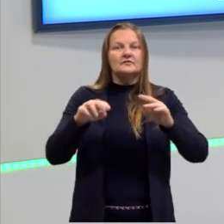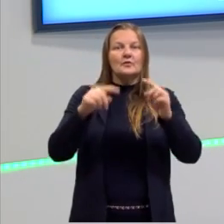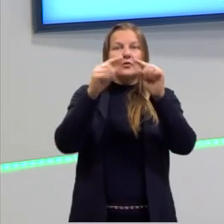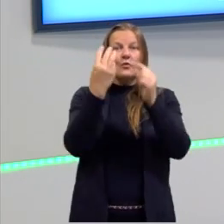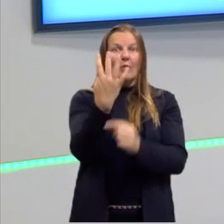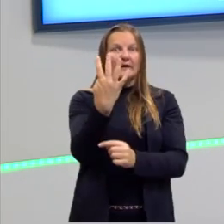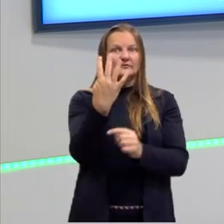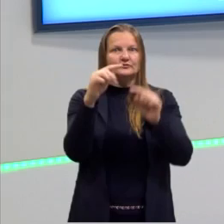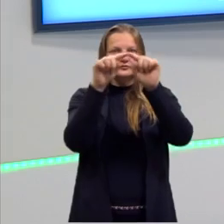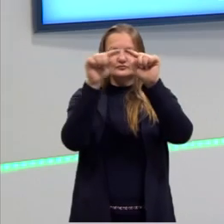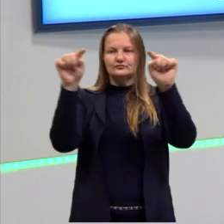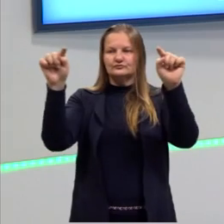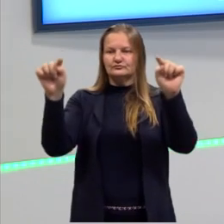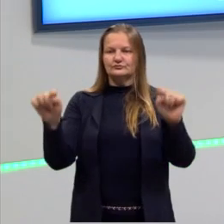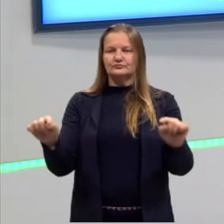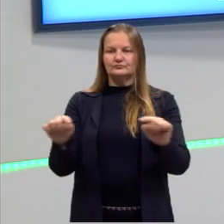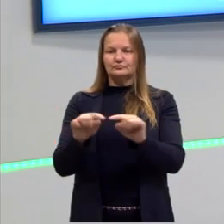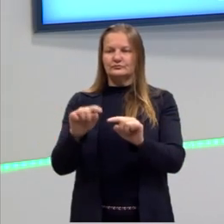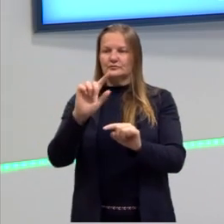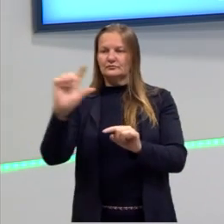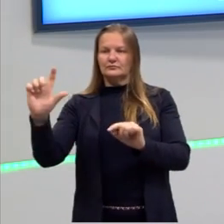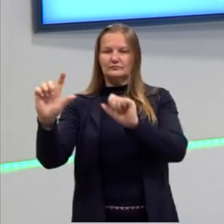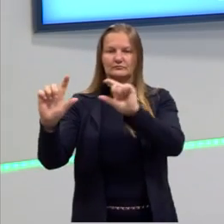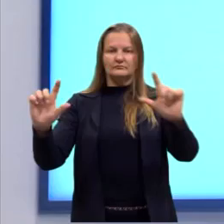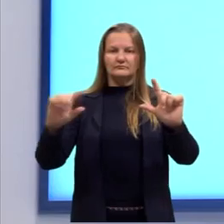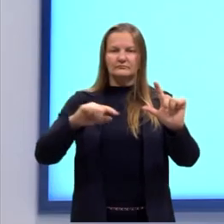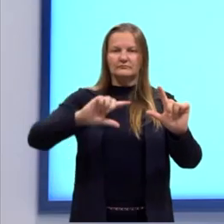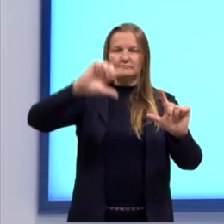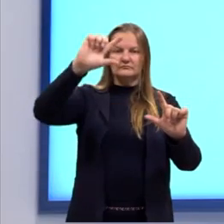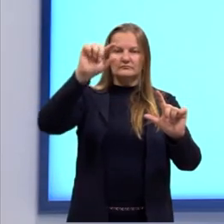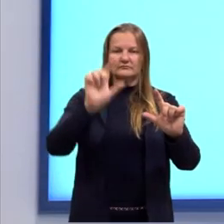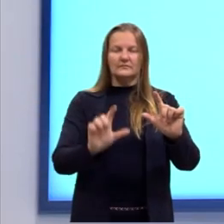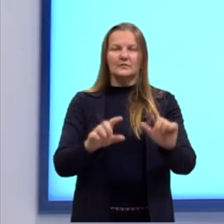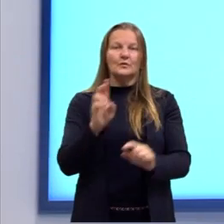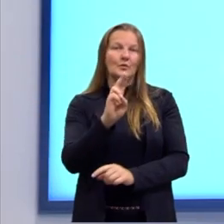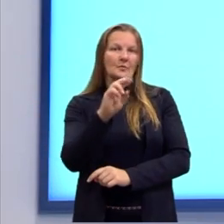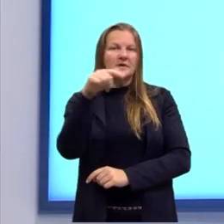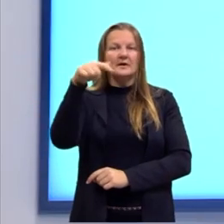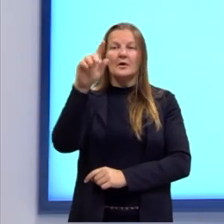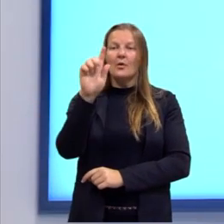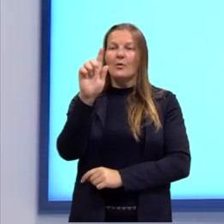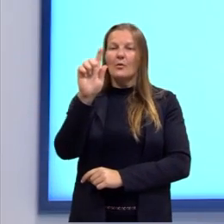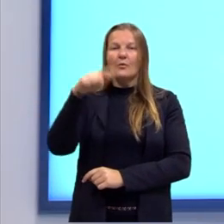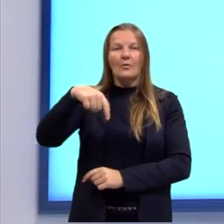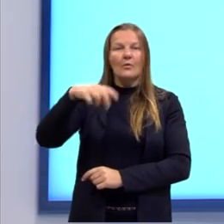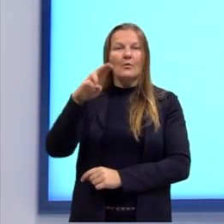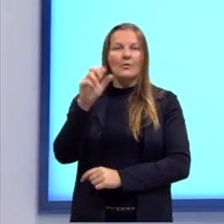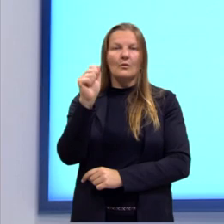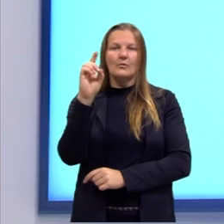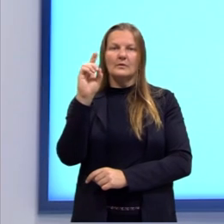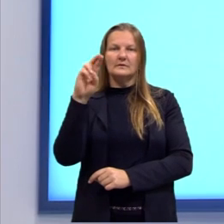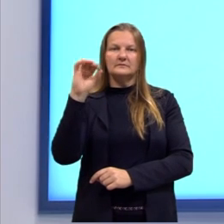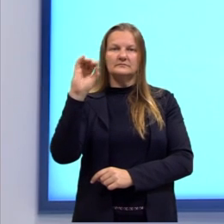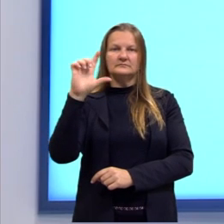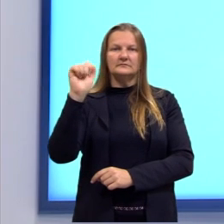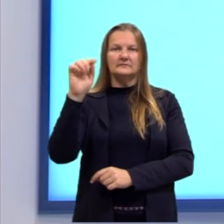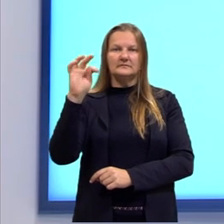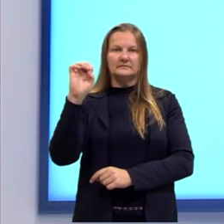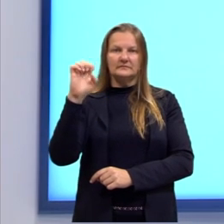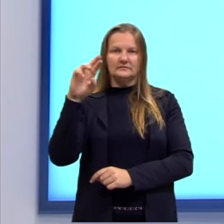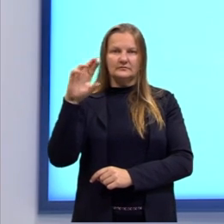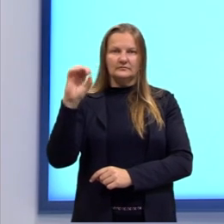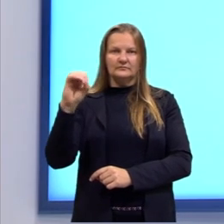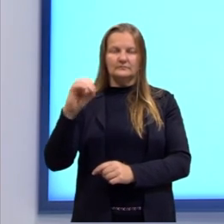possuem quatro lados tá chamados então de quadriláteros aqui eu trouxe a figura para